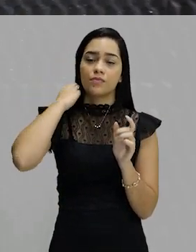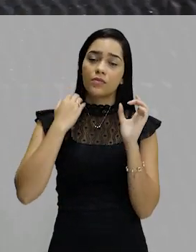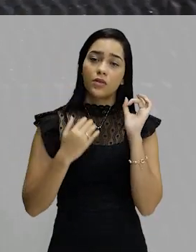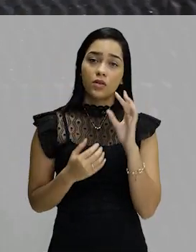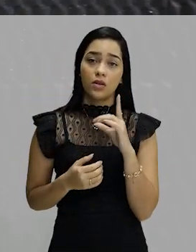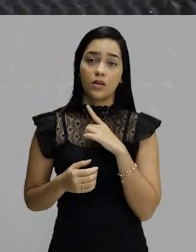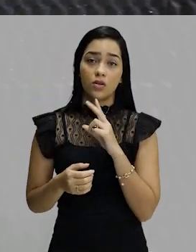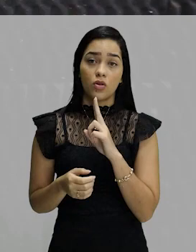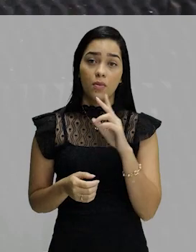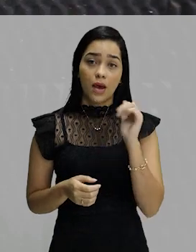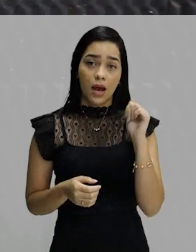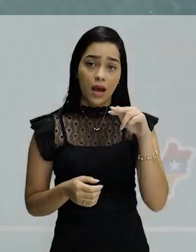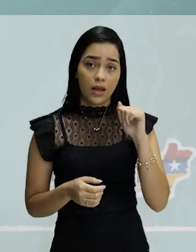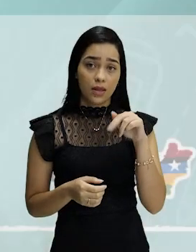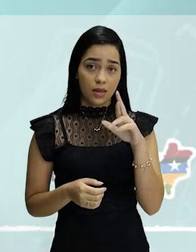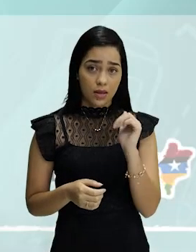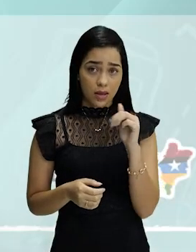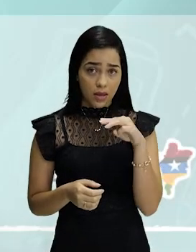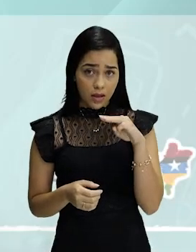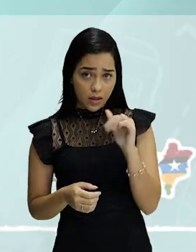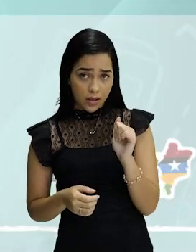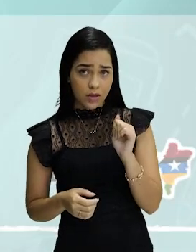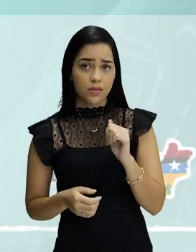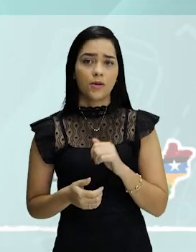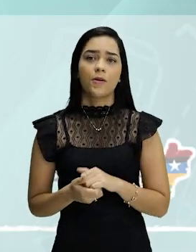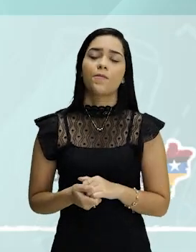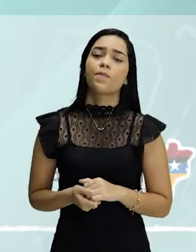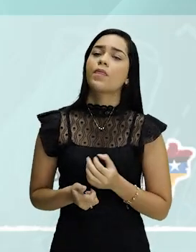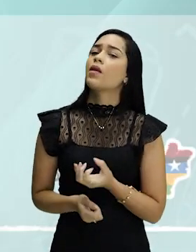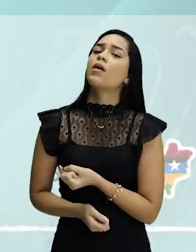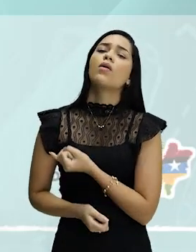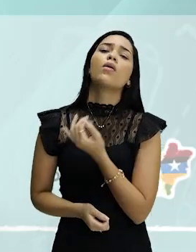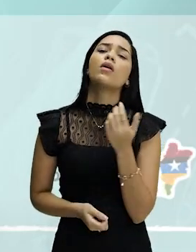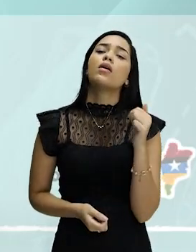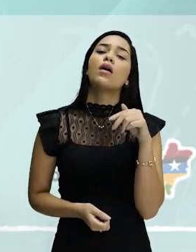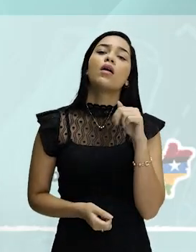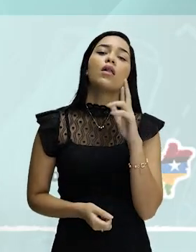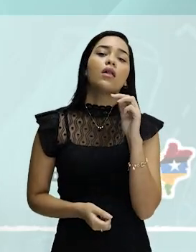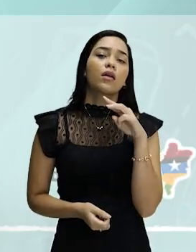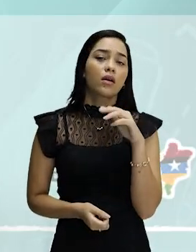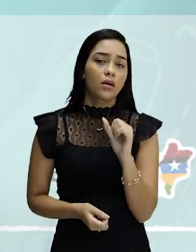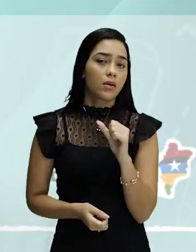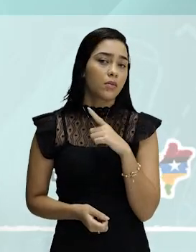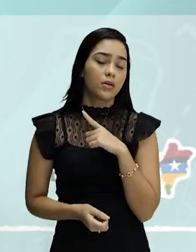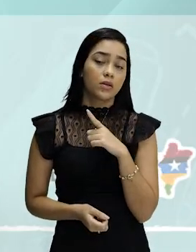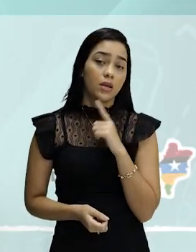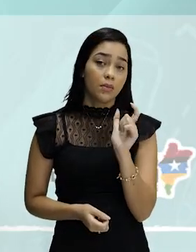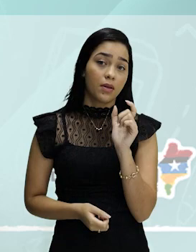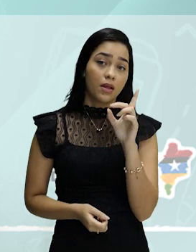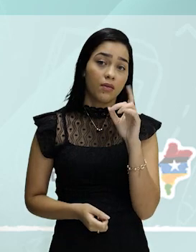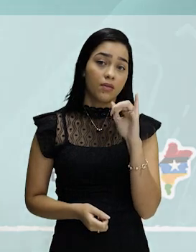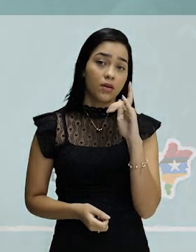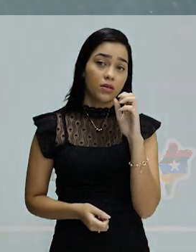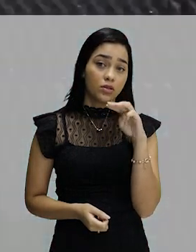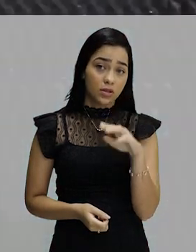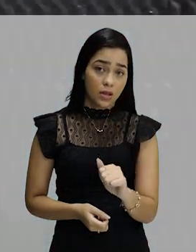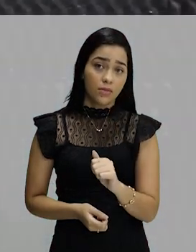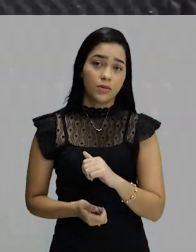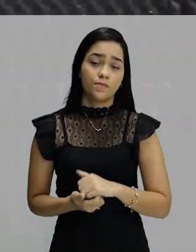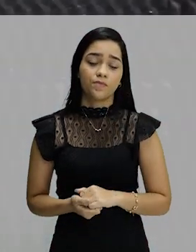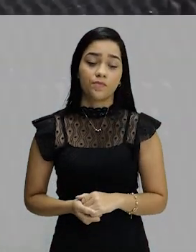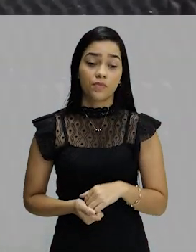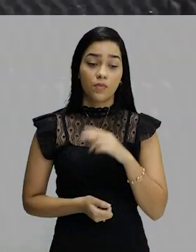aí é chamado de anagrama. Tá? Então, quantos anagramas você pode formar com a palavra dilema? Ora,